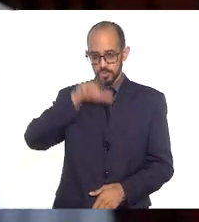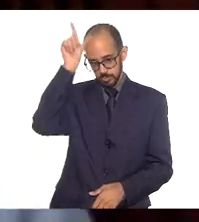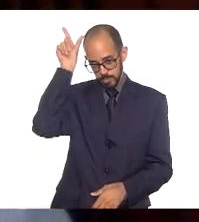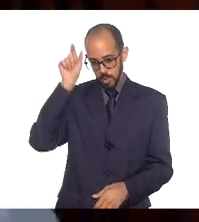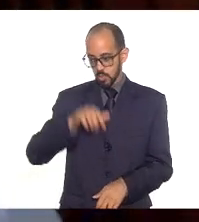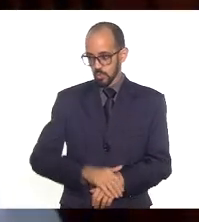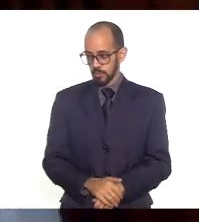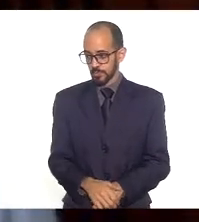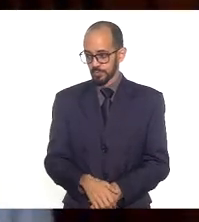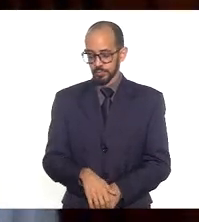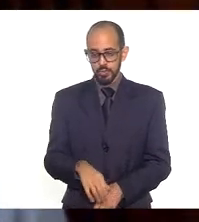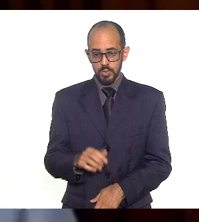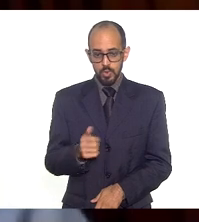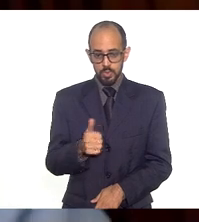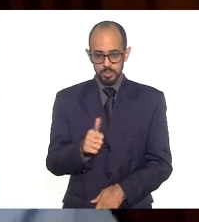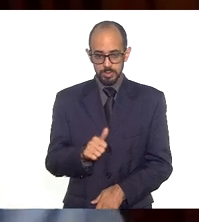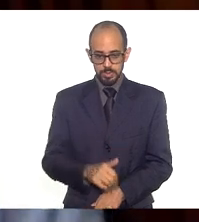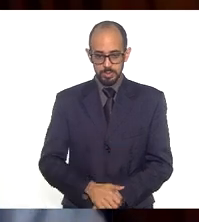11 da pauta.